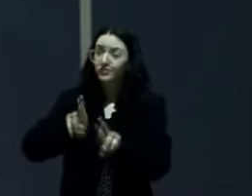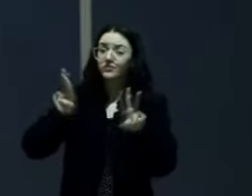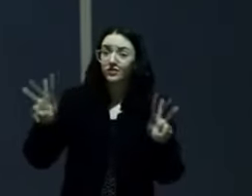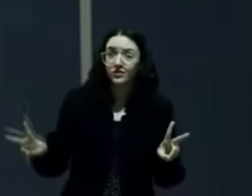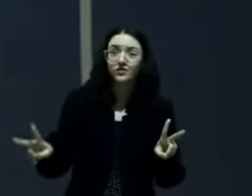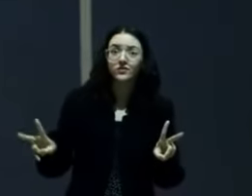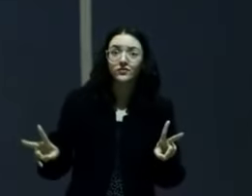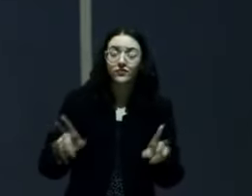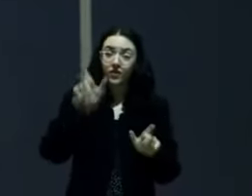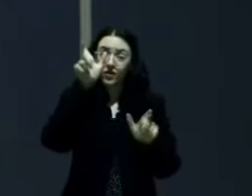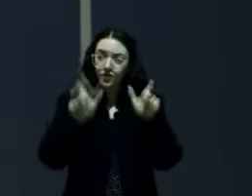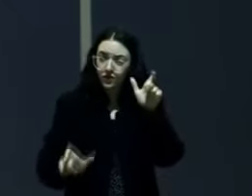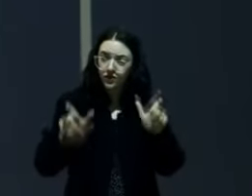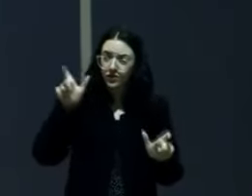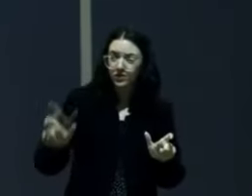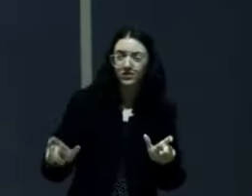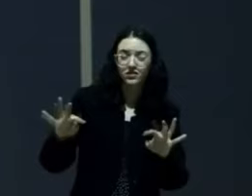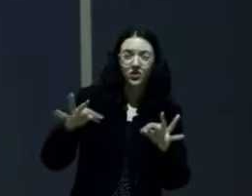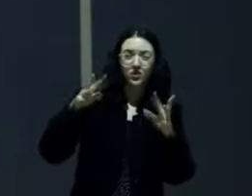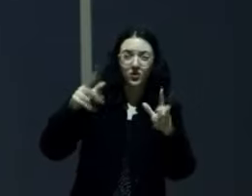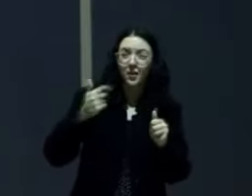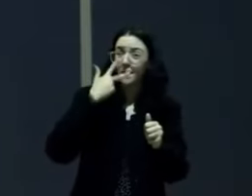Vocês se perderam em algum momento.